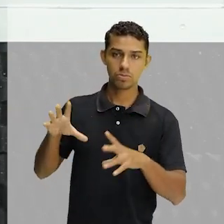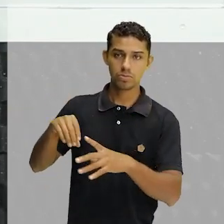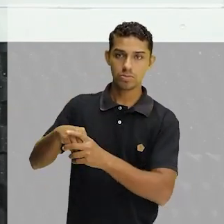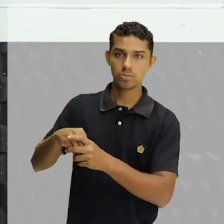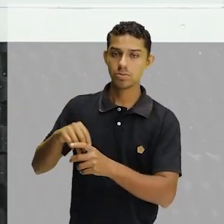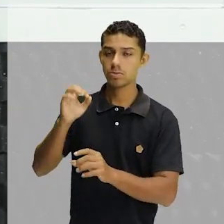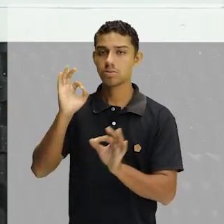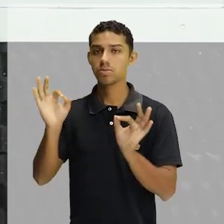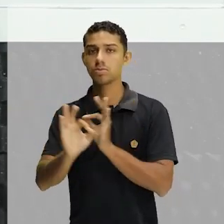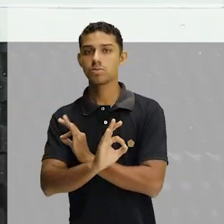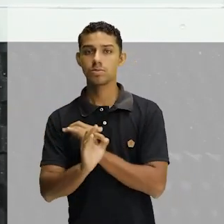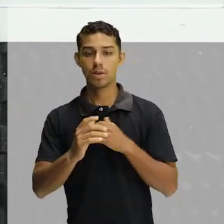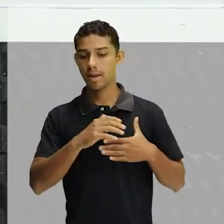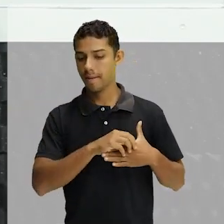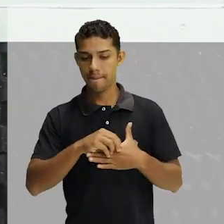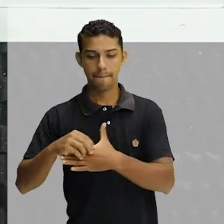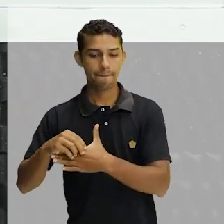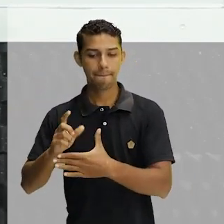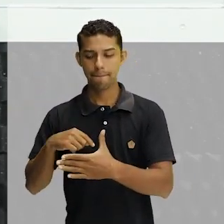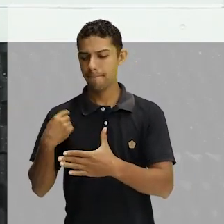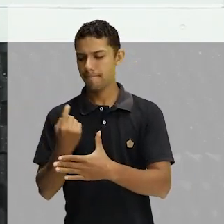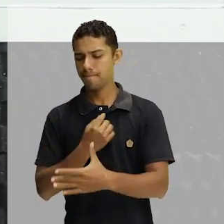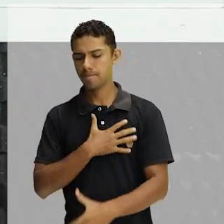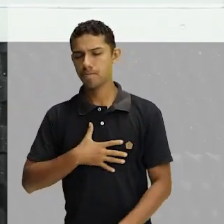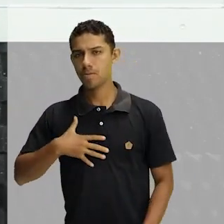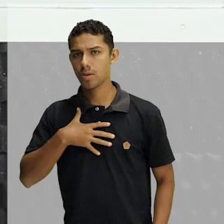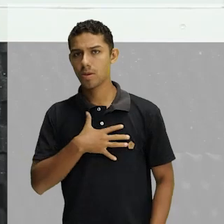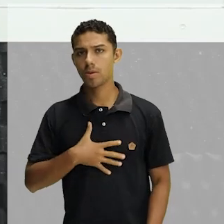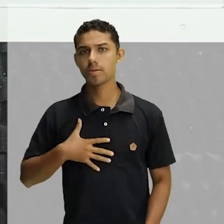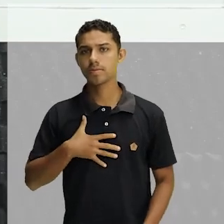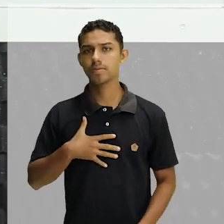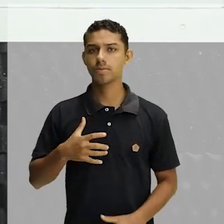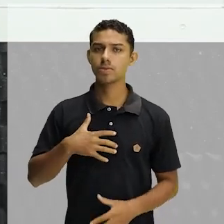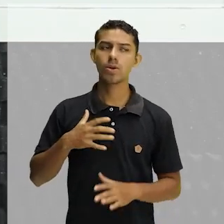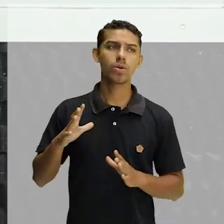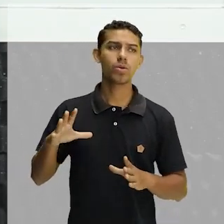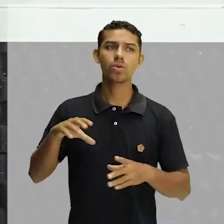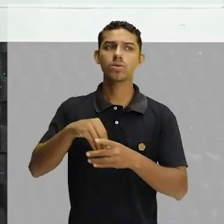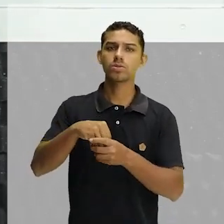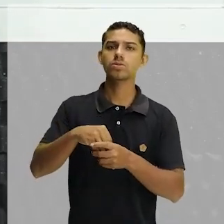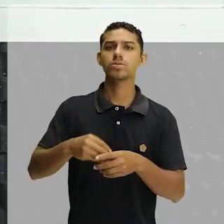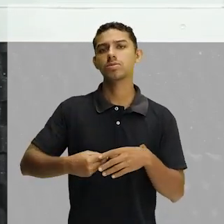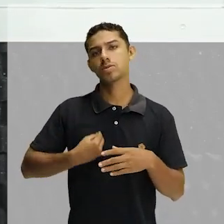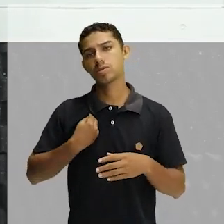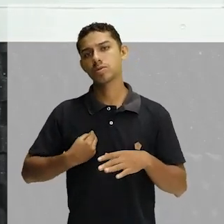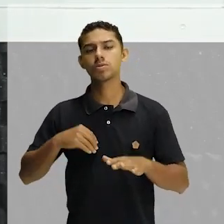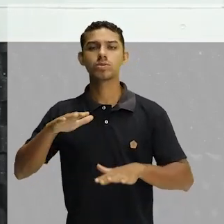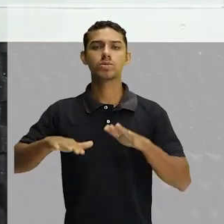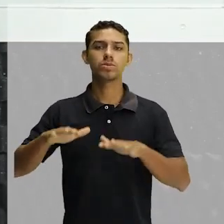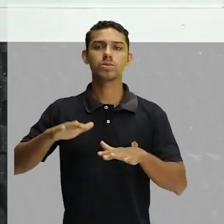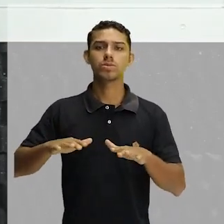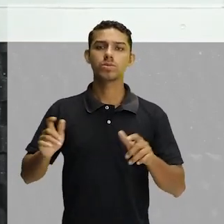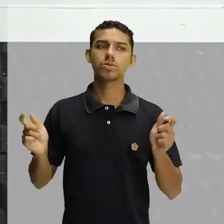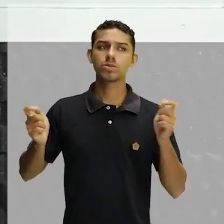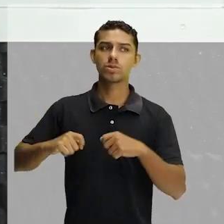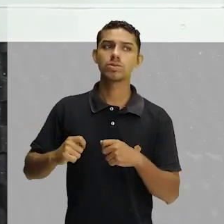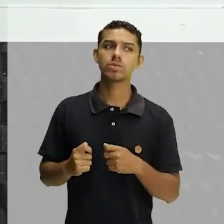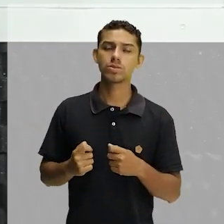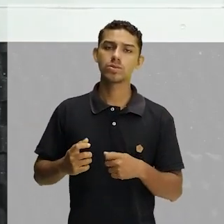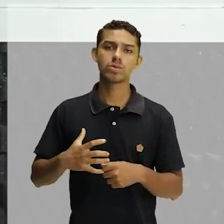condição originária não trazia para a gente satisfações, ou nos colocava até, em determinados momentos,